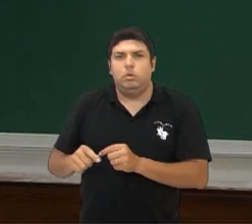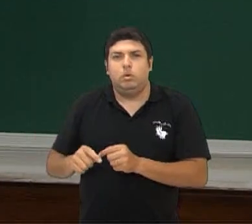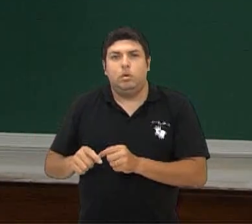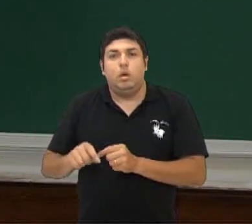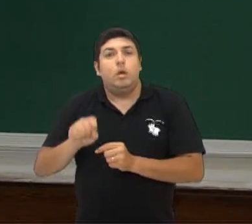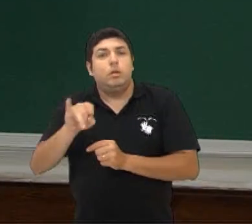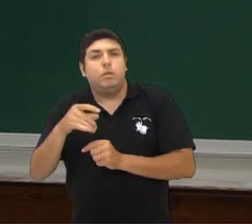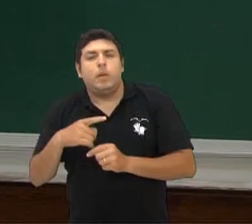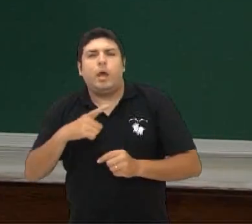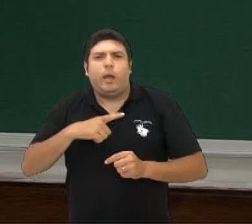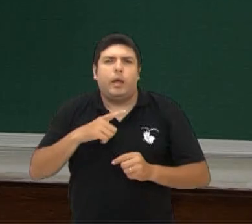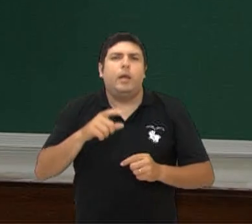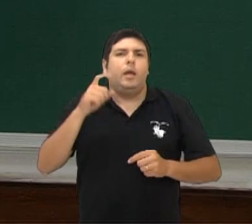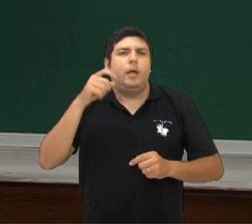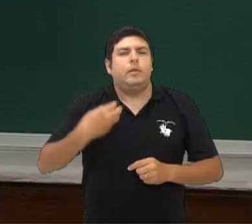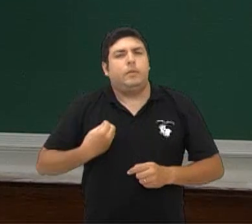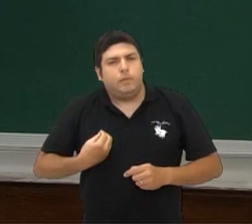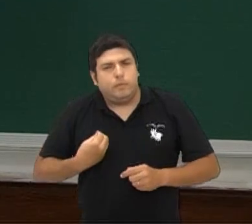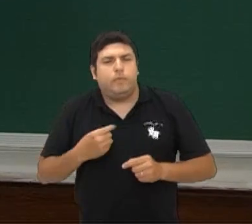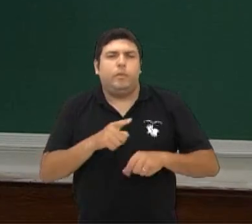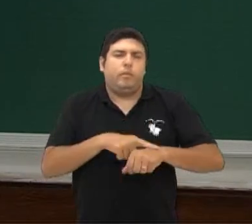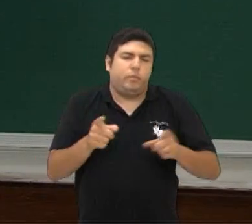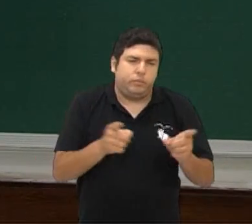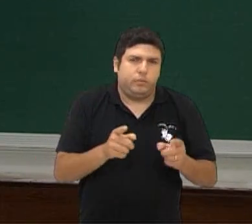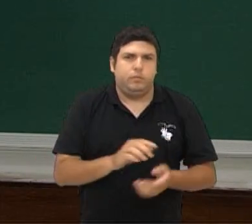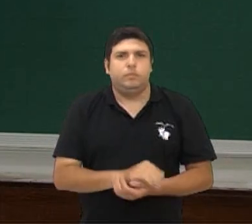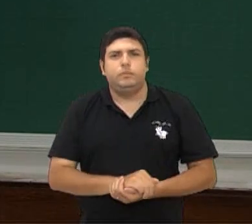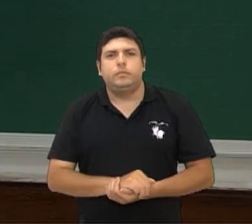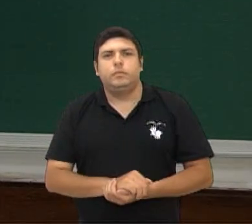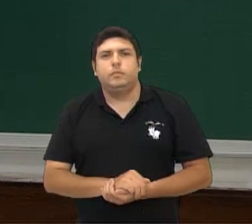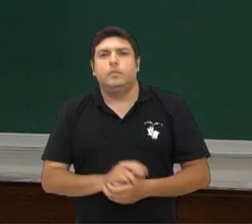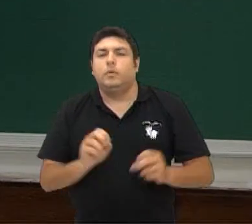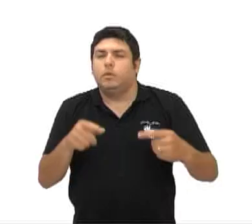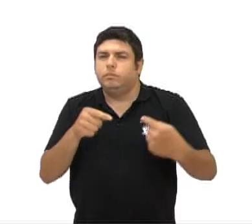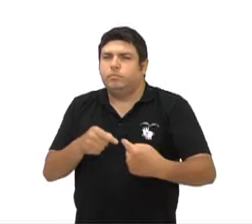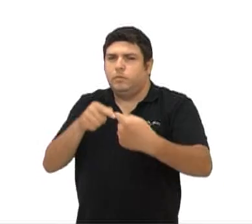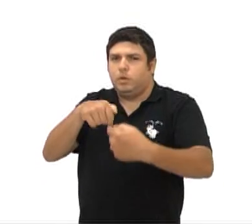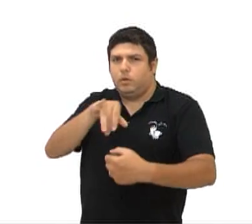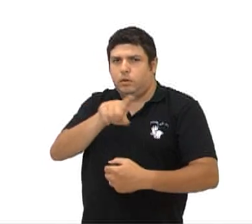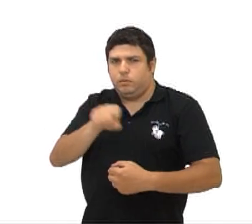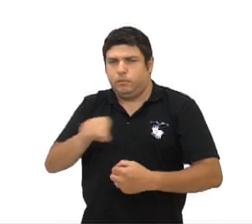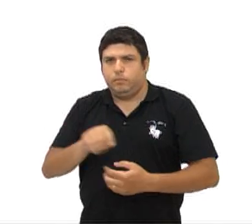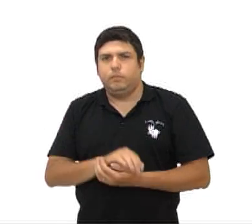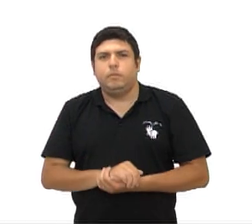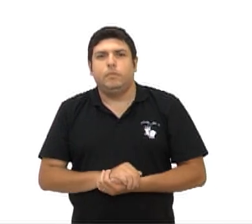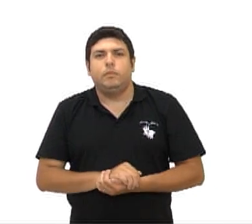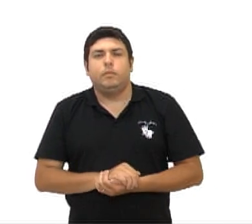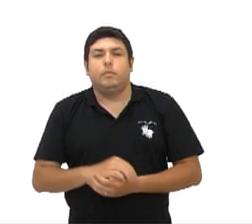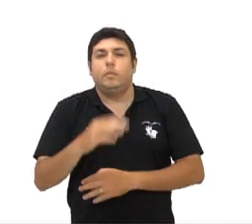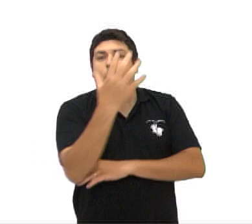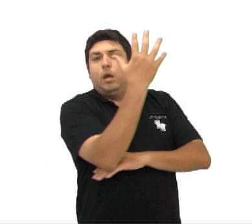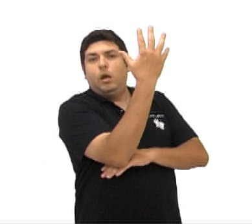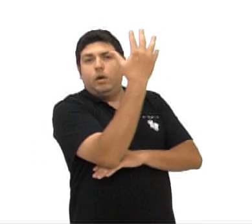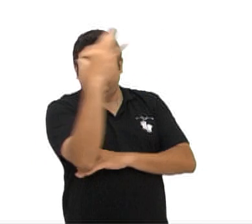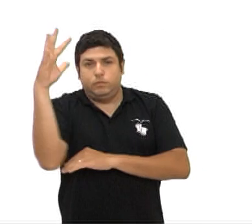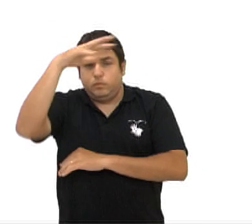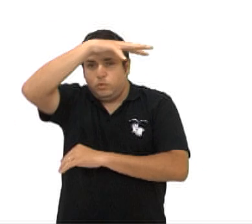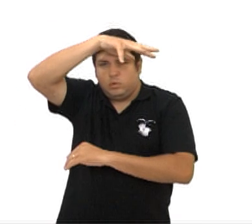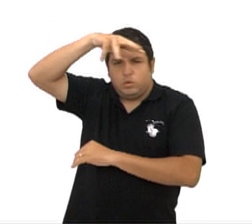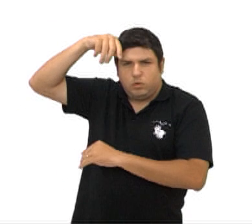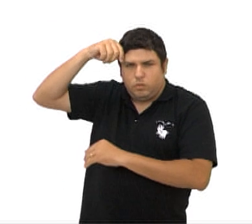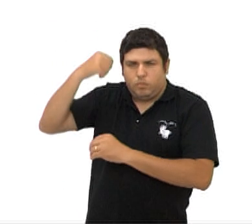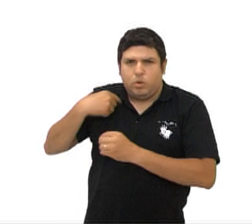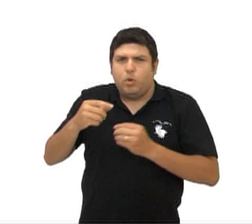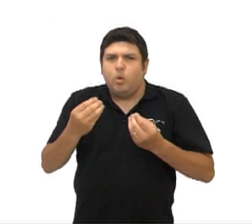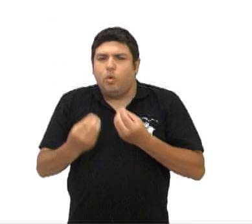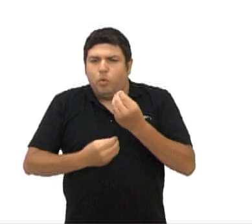nenhum ser vivo, é um ciclo curto. Um quiz para você. A floresta amazônica interfere no ciclo hidrológico no sul do